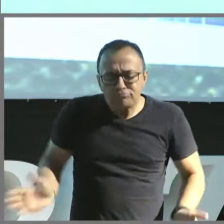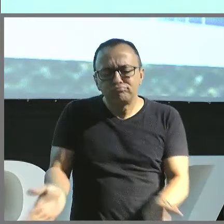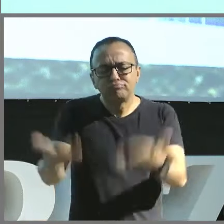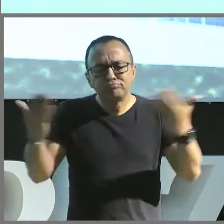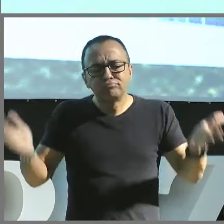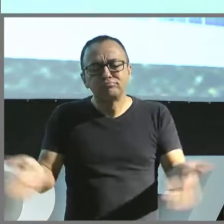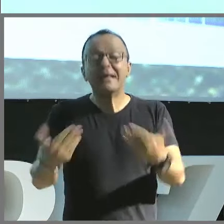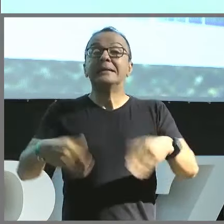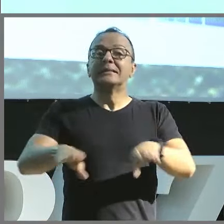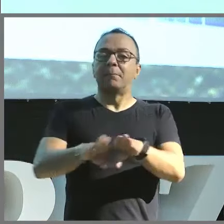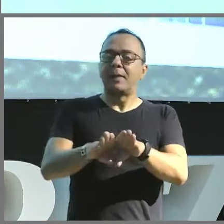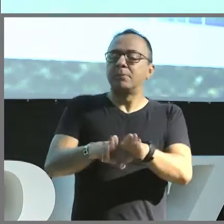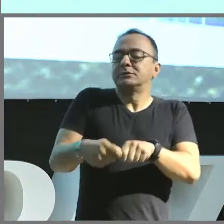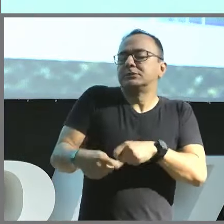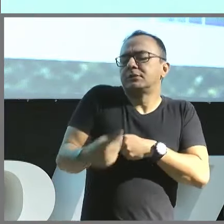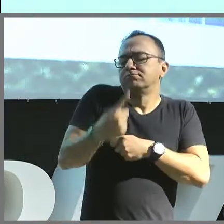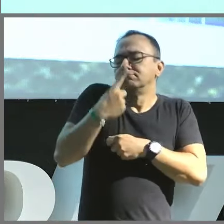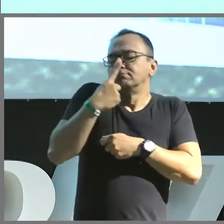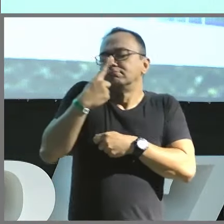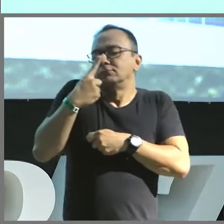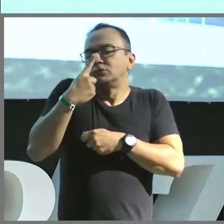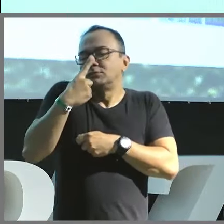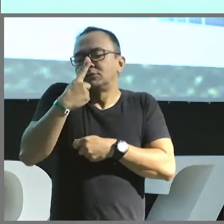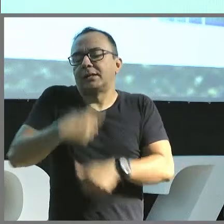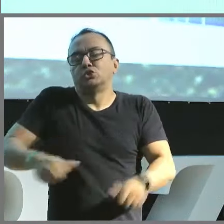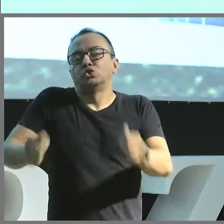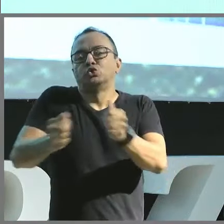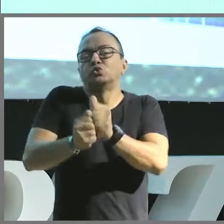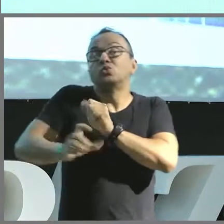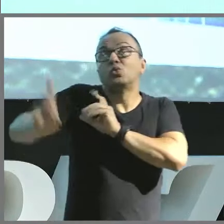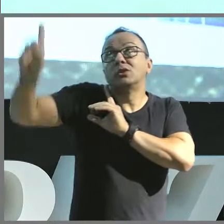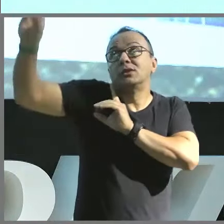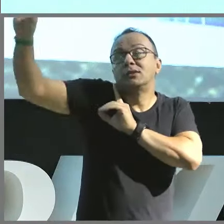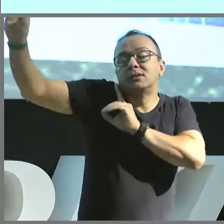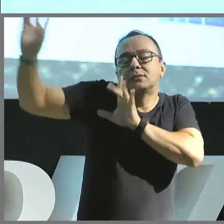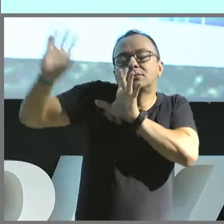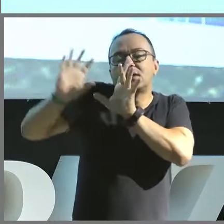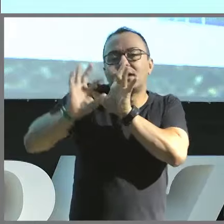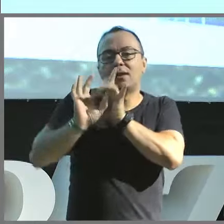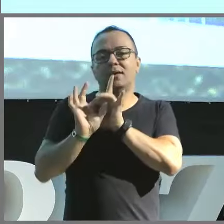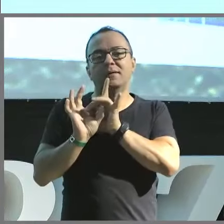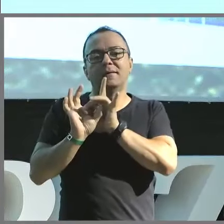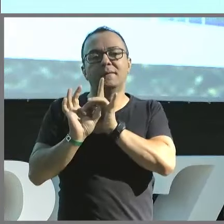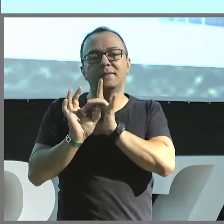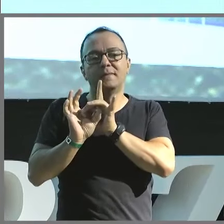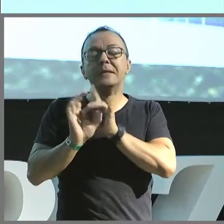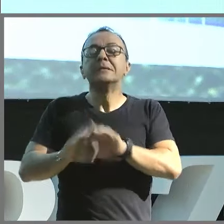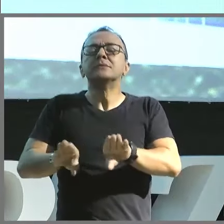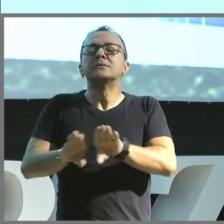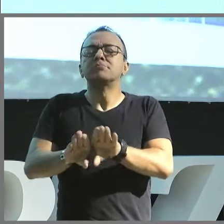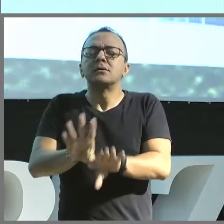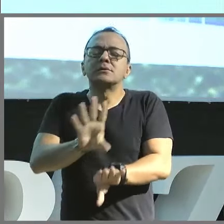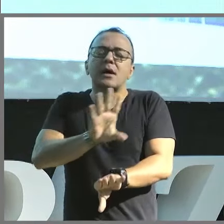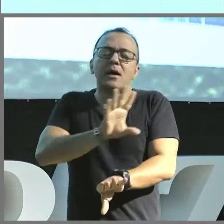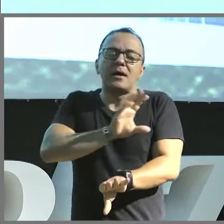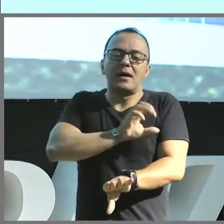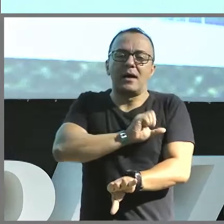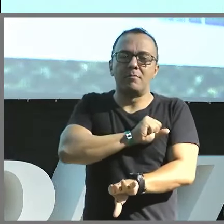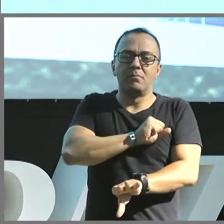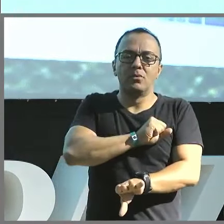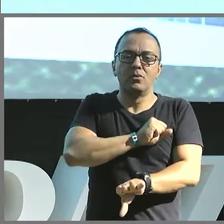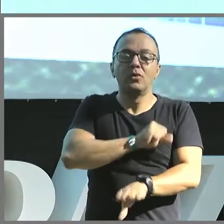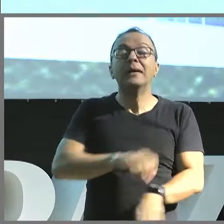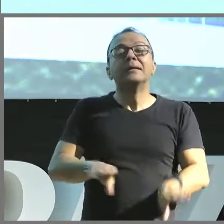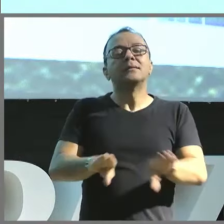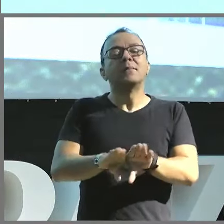nos identificar com o divino, com a amorosidade, e que nos devolvesse, portanto, a capacidade de viver uma